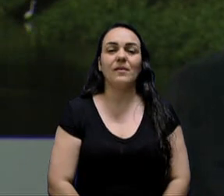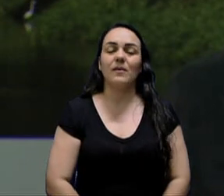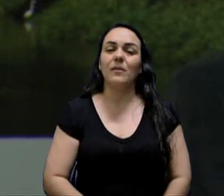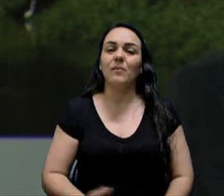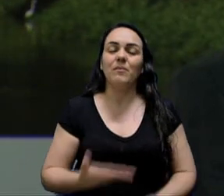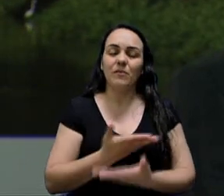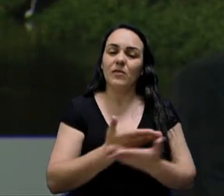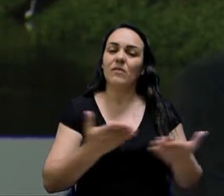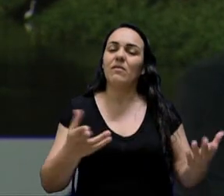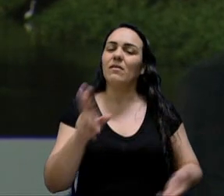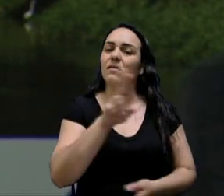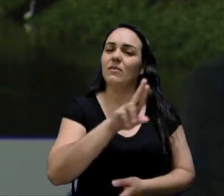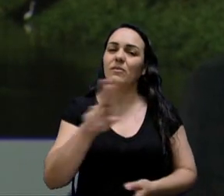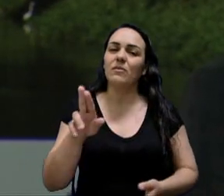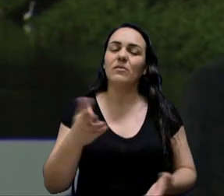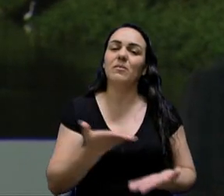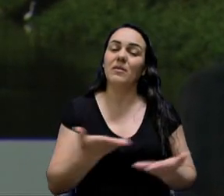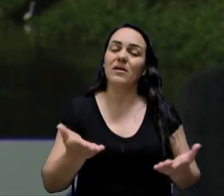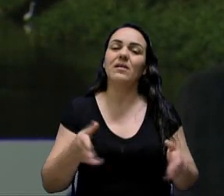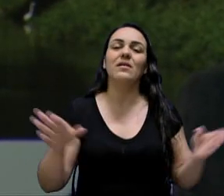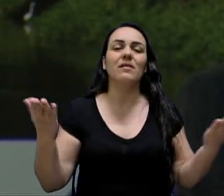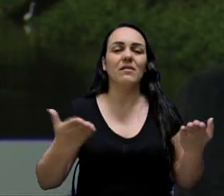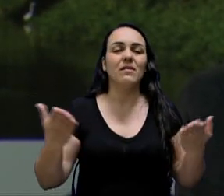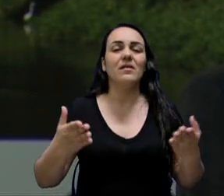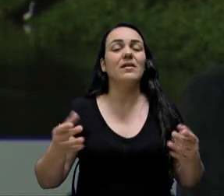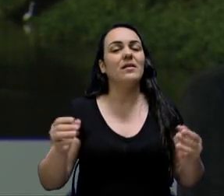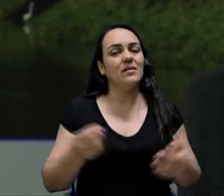Autoridades já nominadas pelo protocolo.